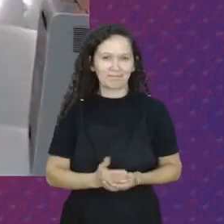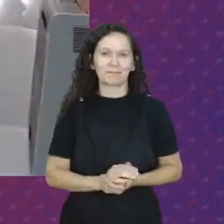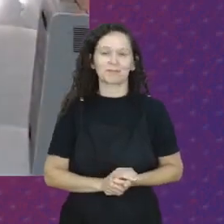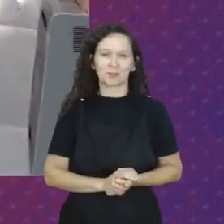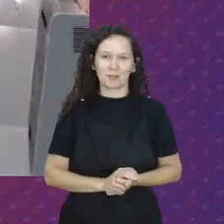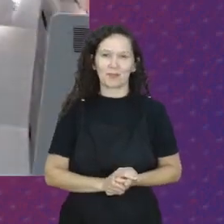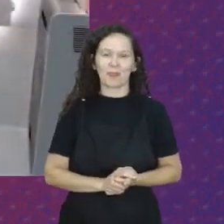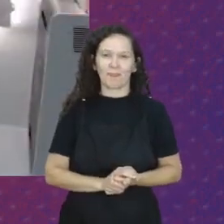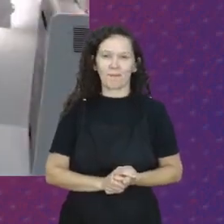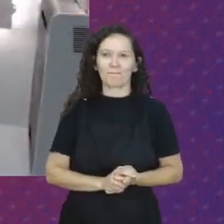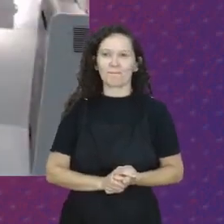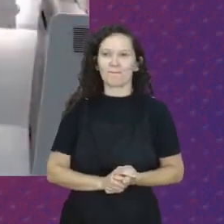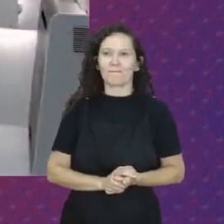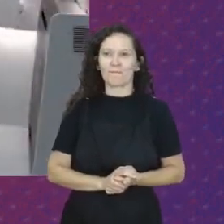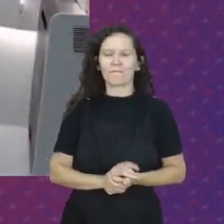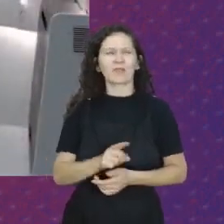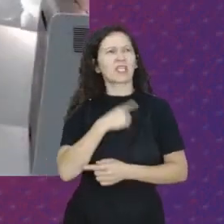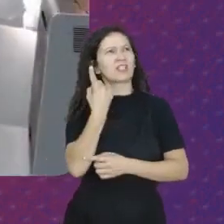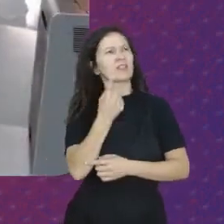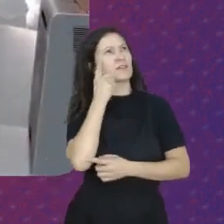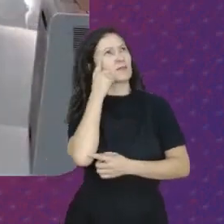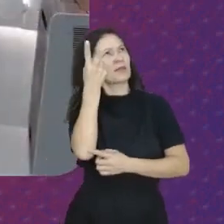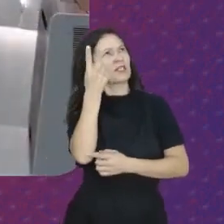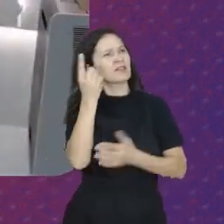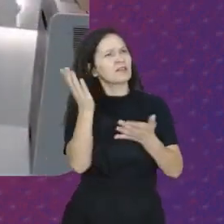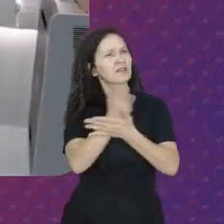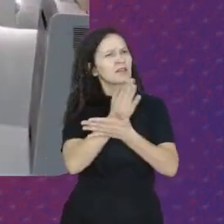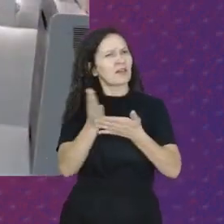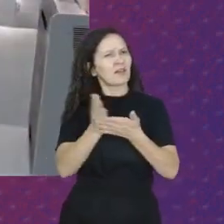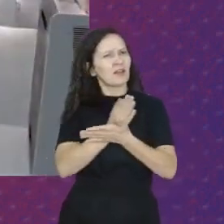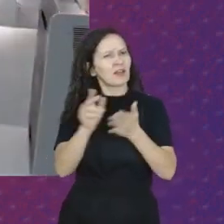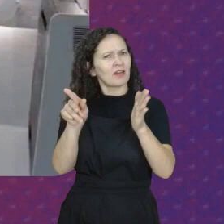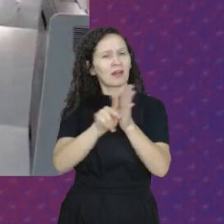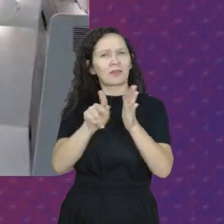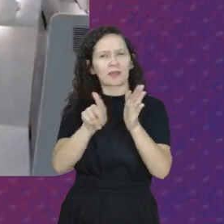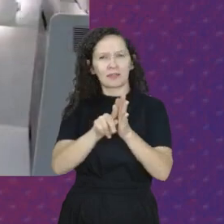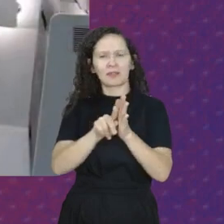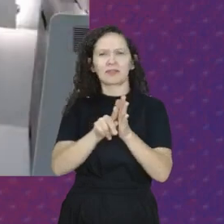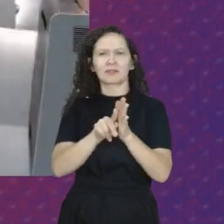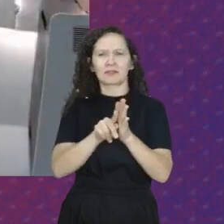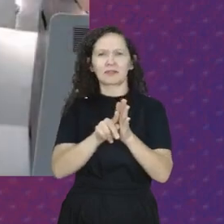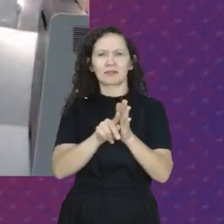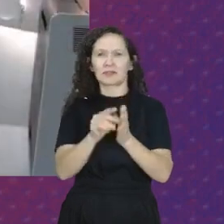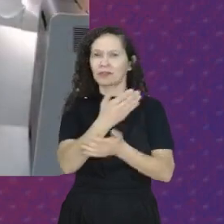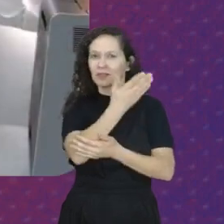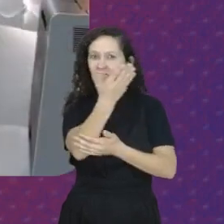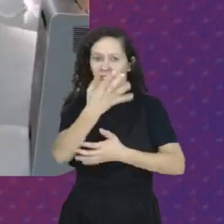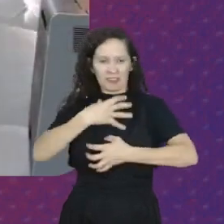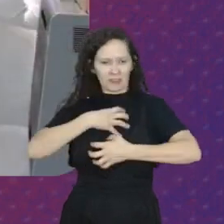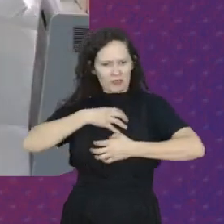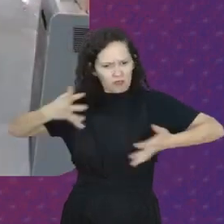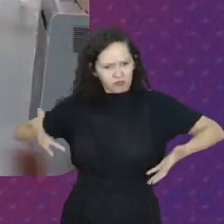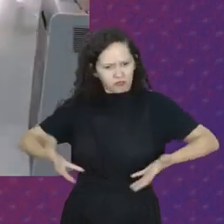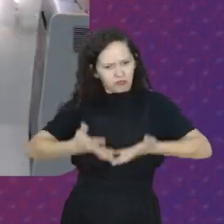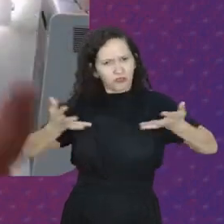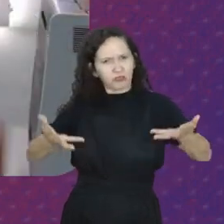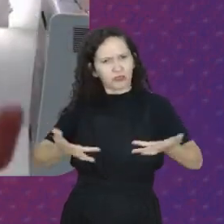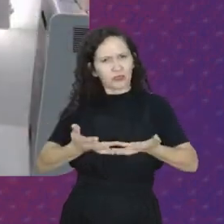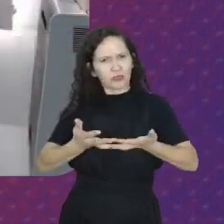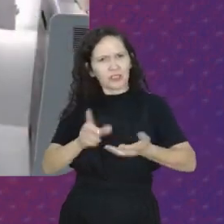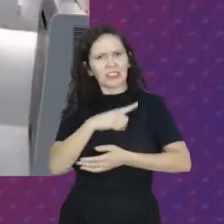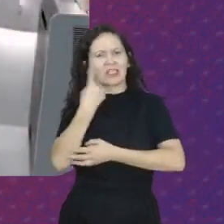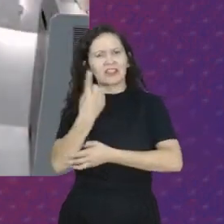grande interrogação, e talvez seja essa, né, que nos mobilize e que